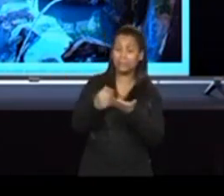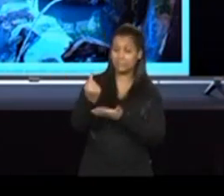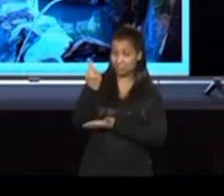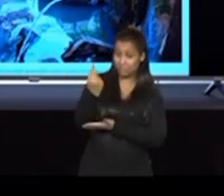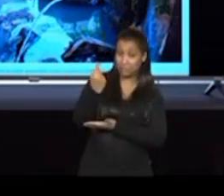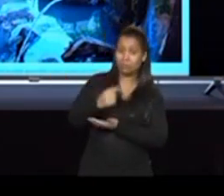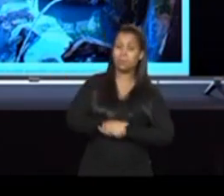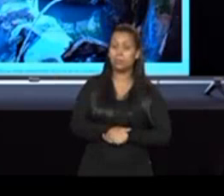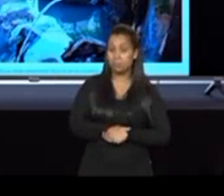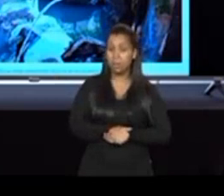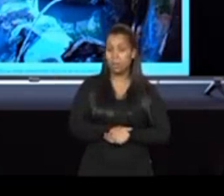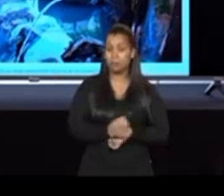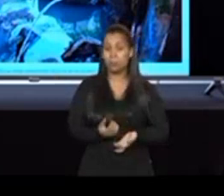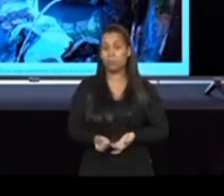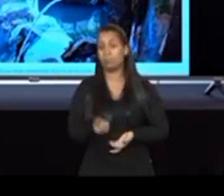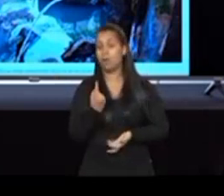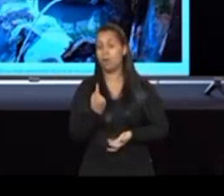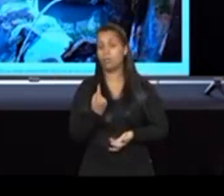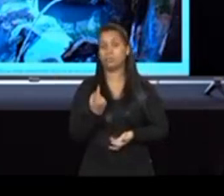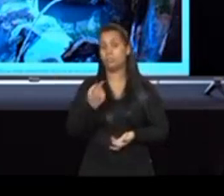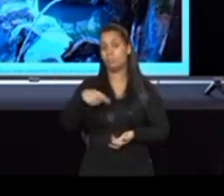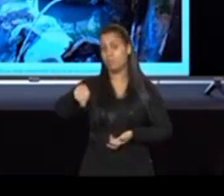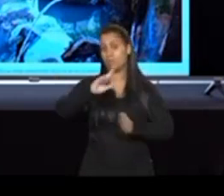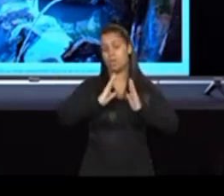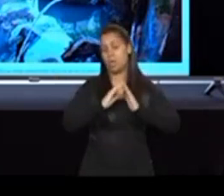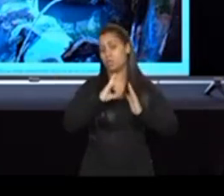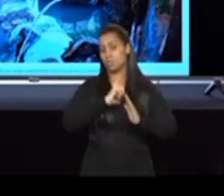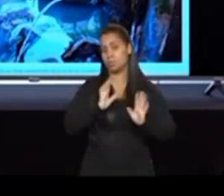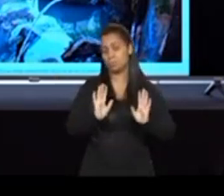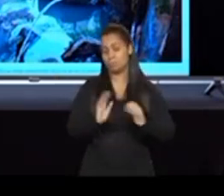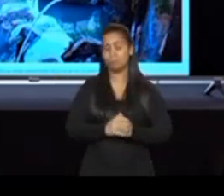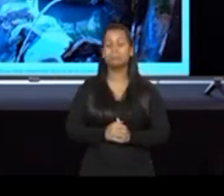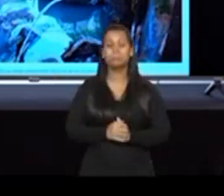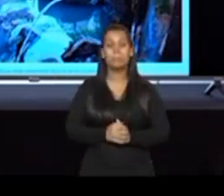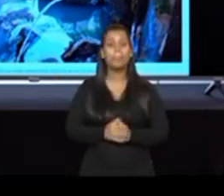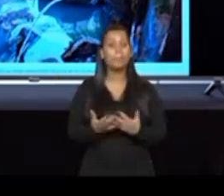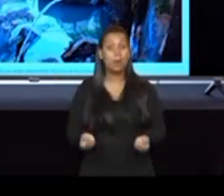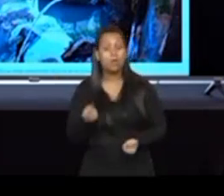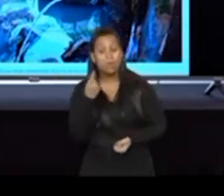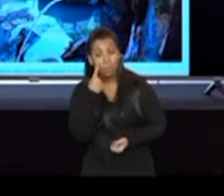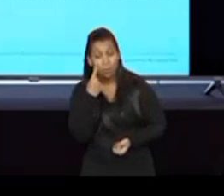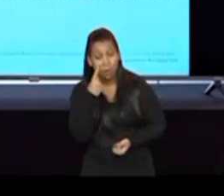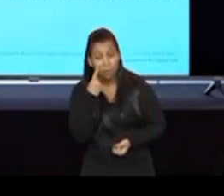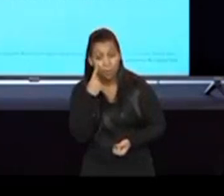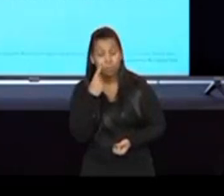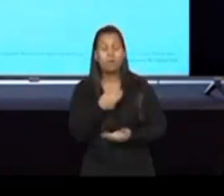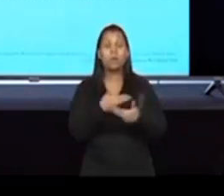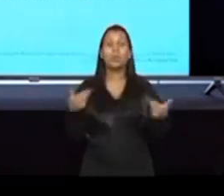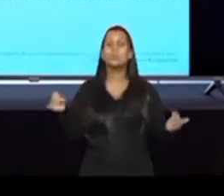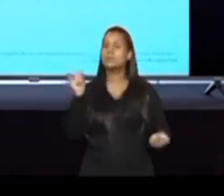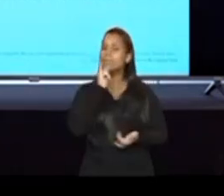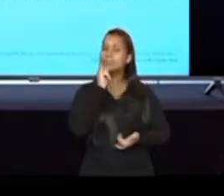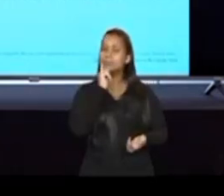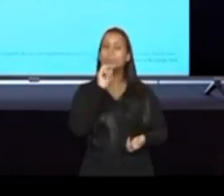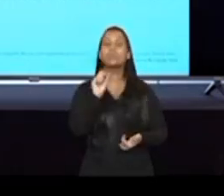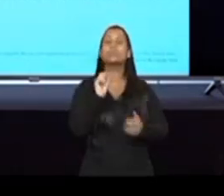imagem não é algo raro para muitos de vocês que estão em casa, não é isso? Vamos ver então, pessoal, agora, alguns